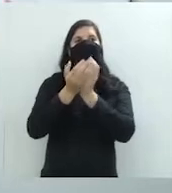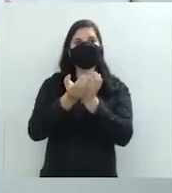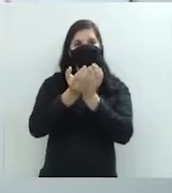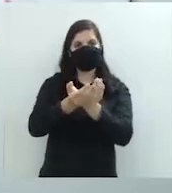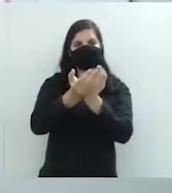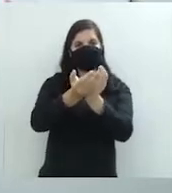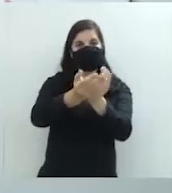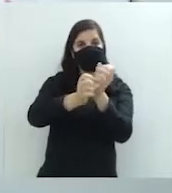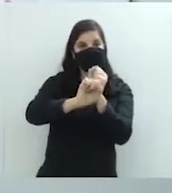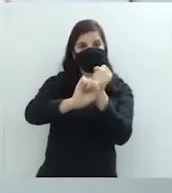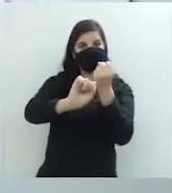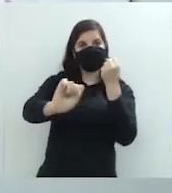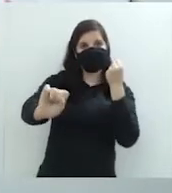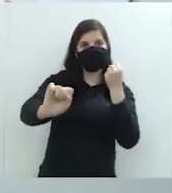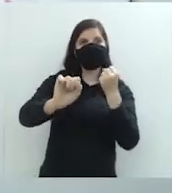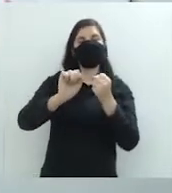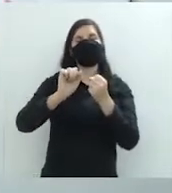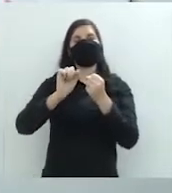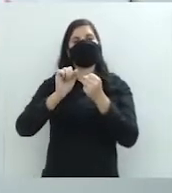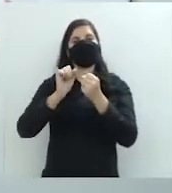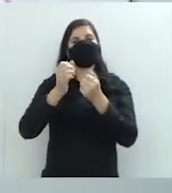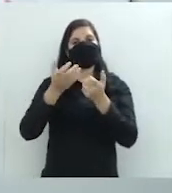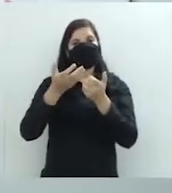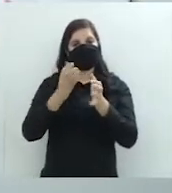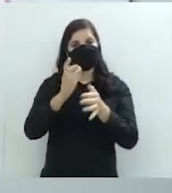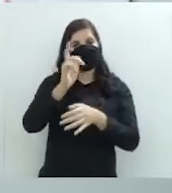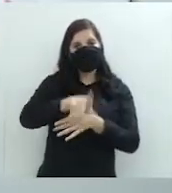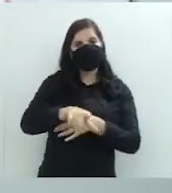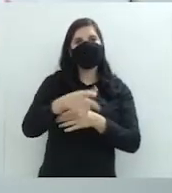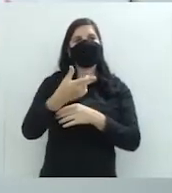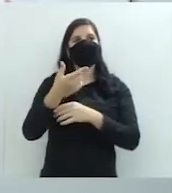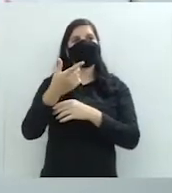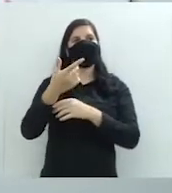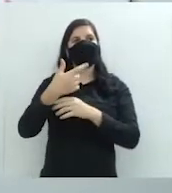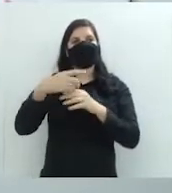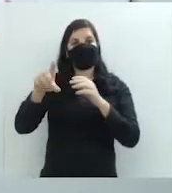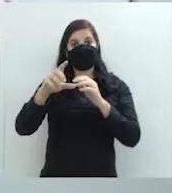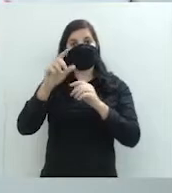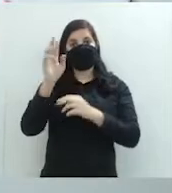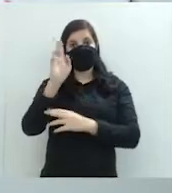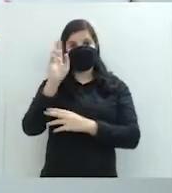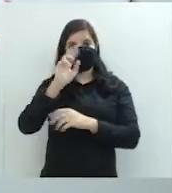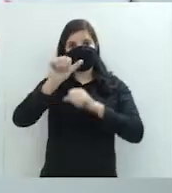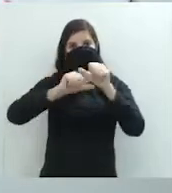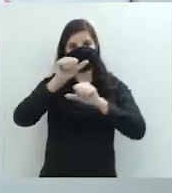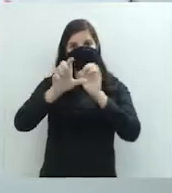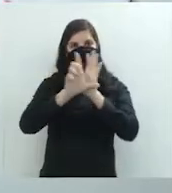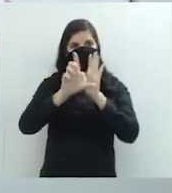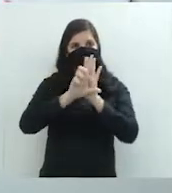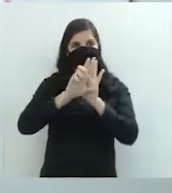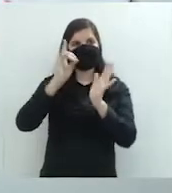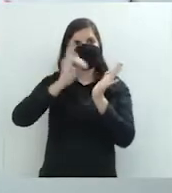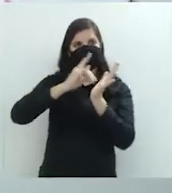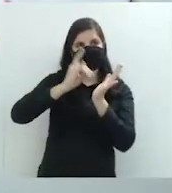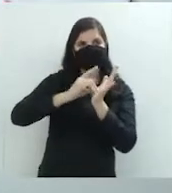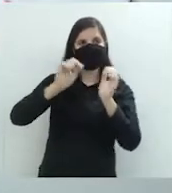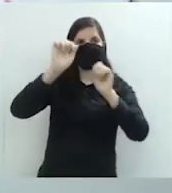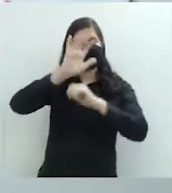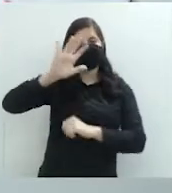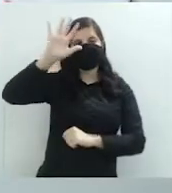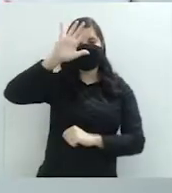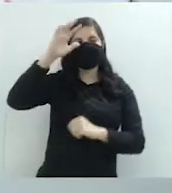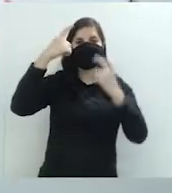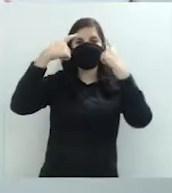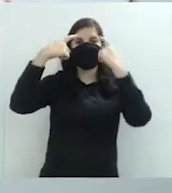grandes navegações, o Renascimento, a Reforma Religiosa, o Absolutismo, o Iluminismo e a